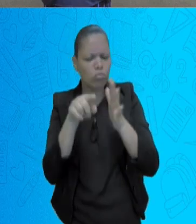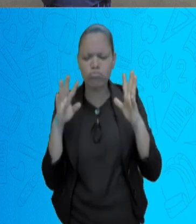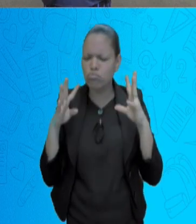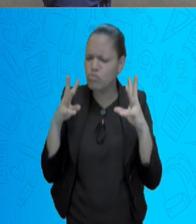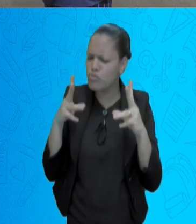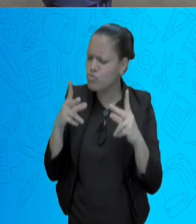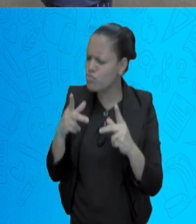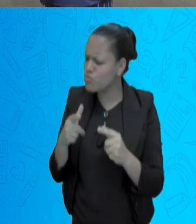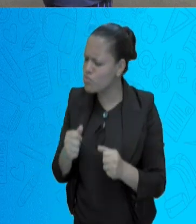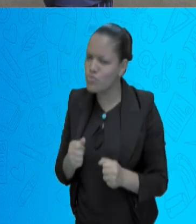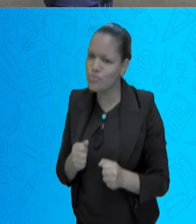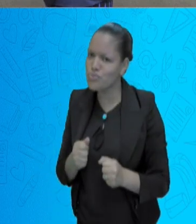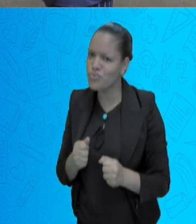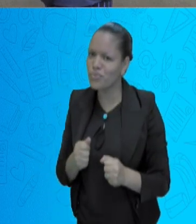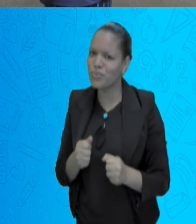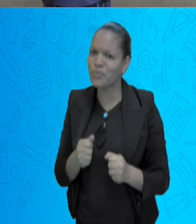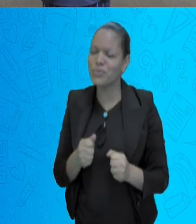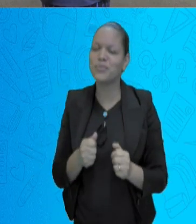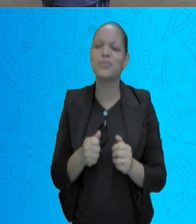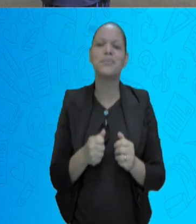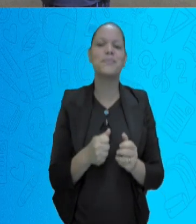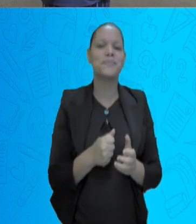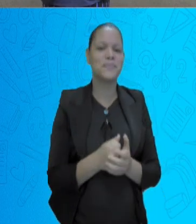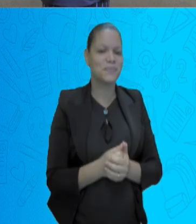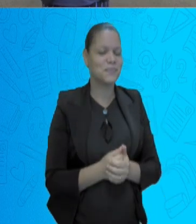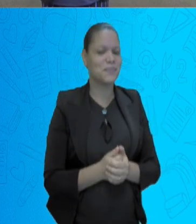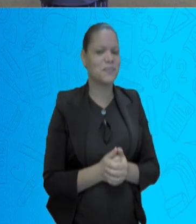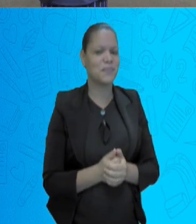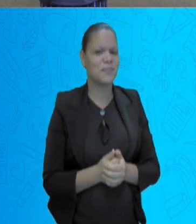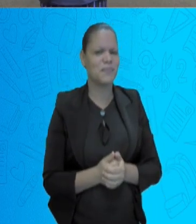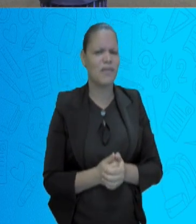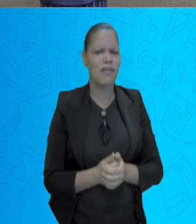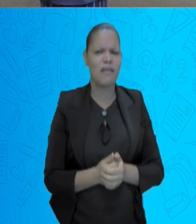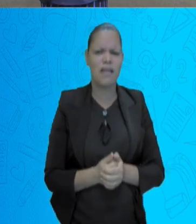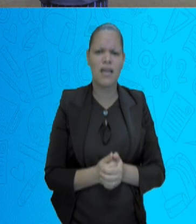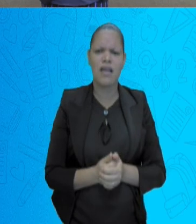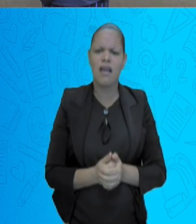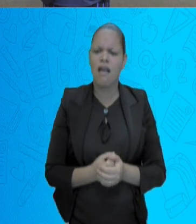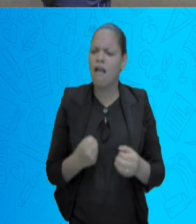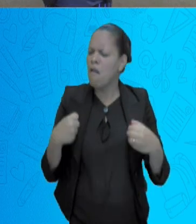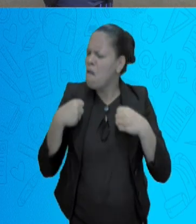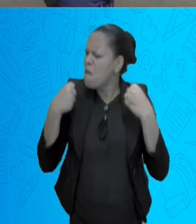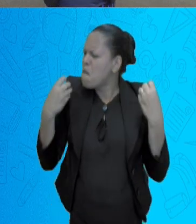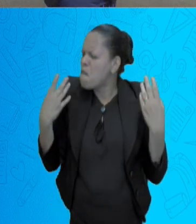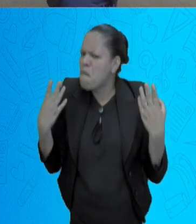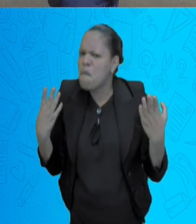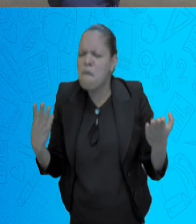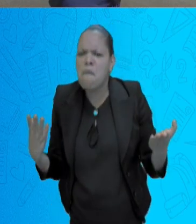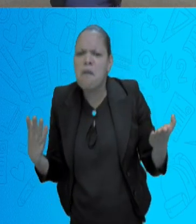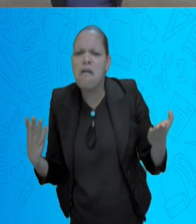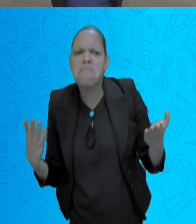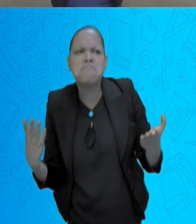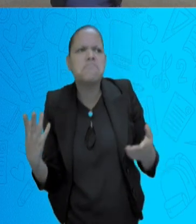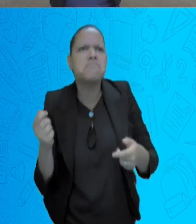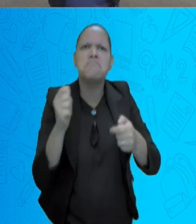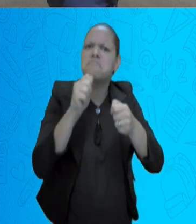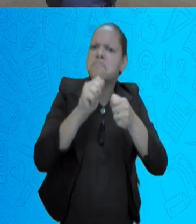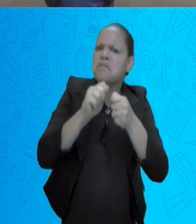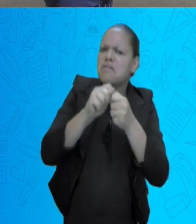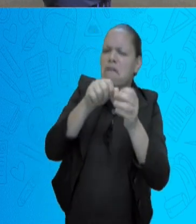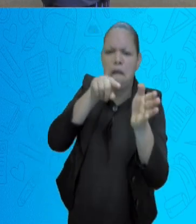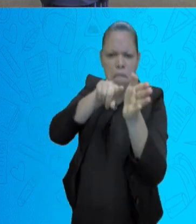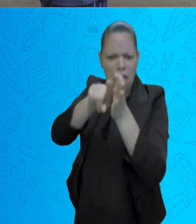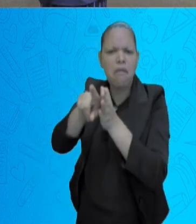toda pergunta ele está lá no final. Então, sempre quando faço uma